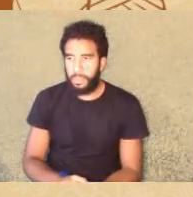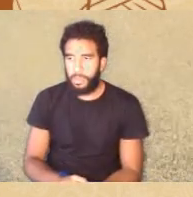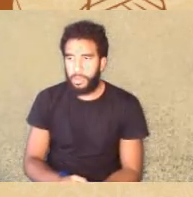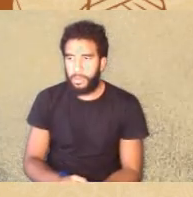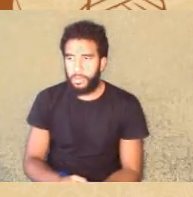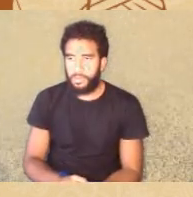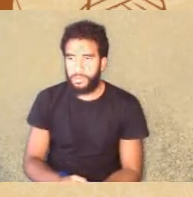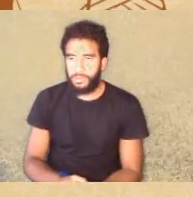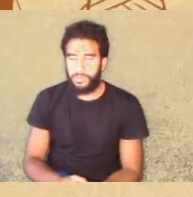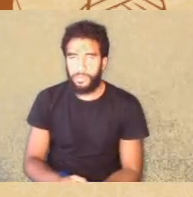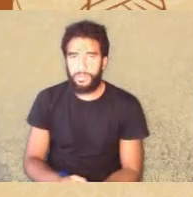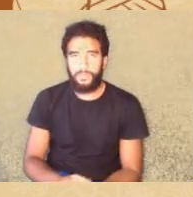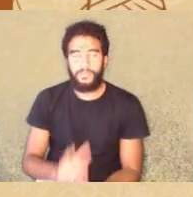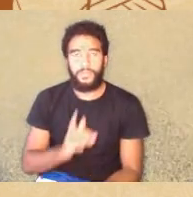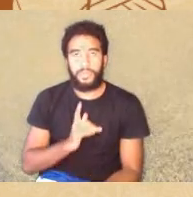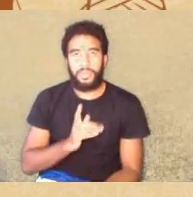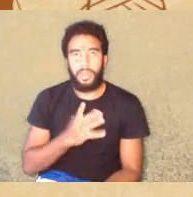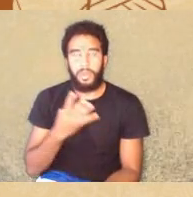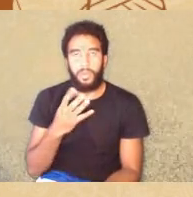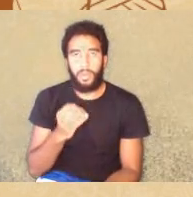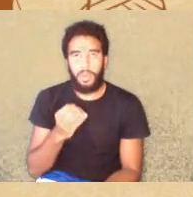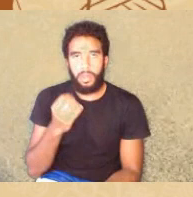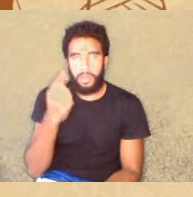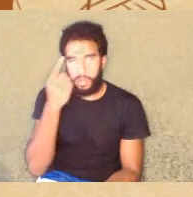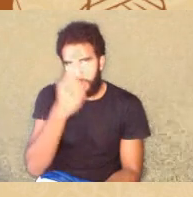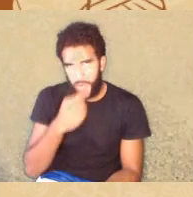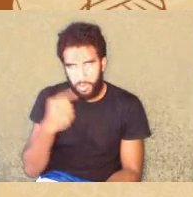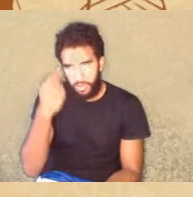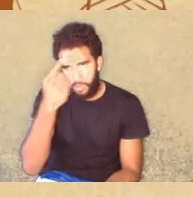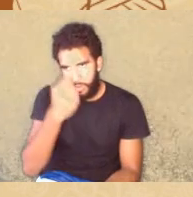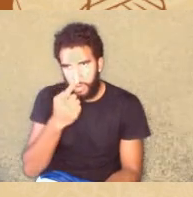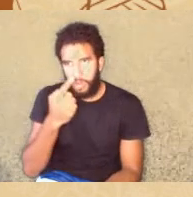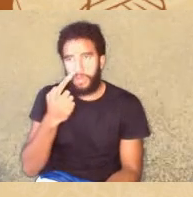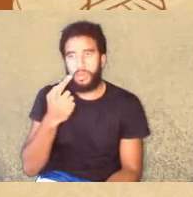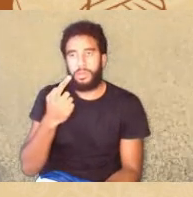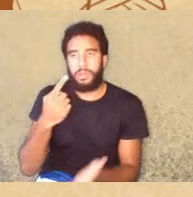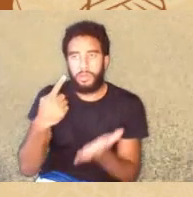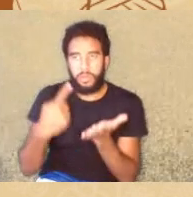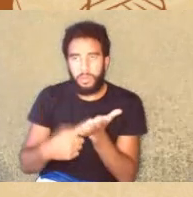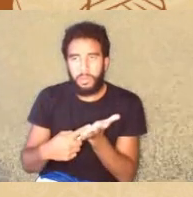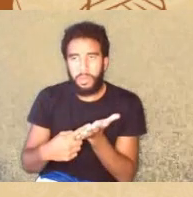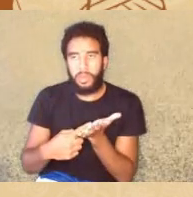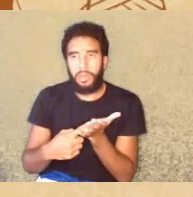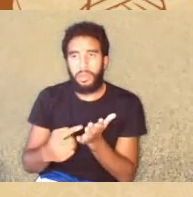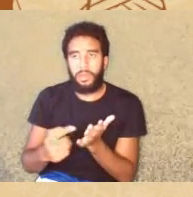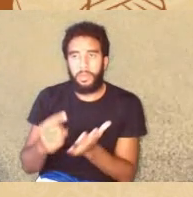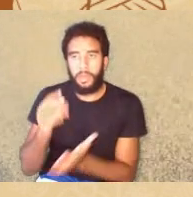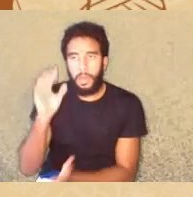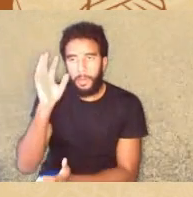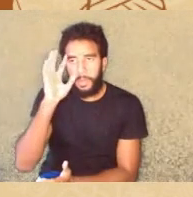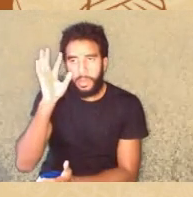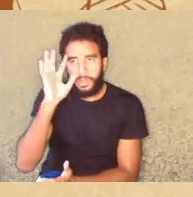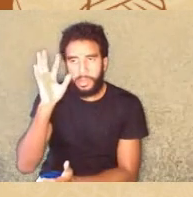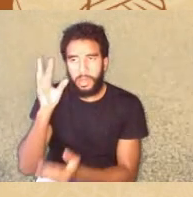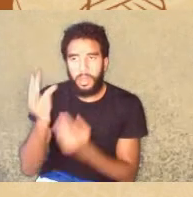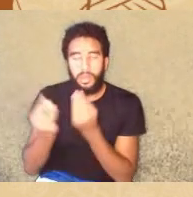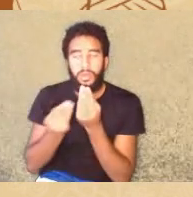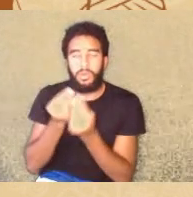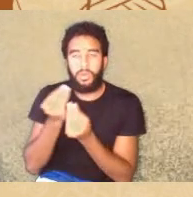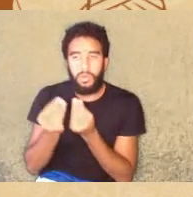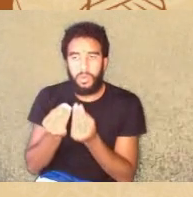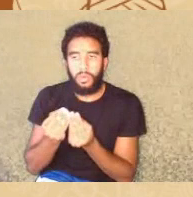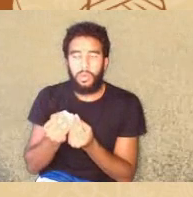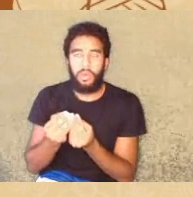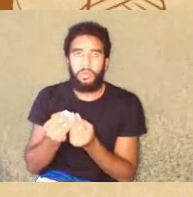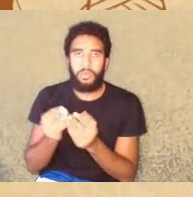Fechar 40 horas internado o pessoal para a gente pensar como traduzir essas